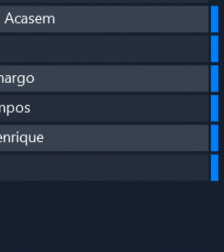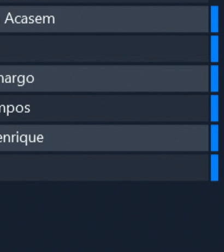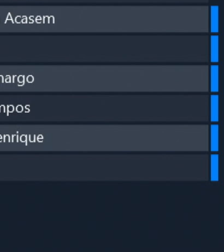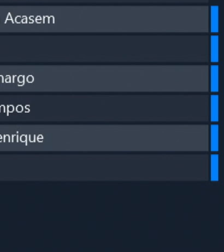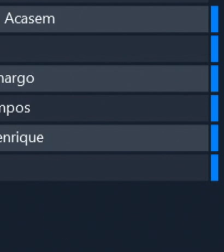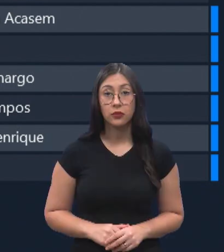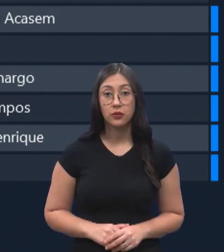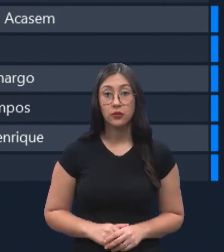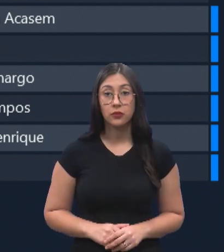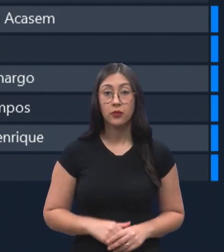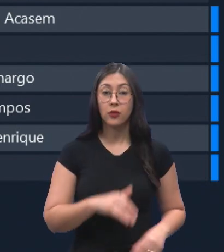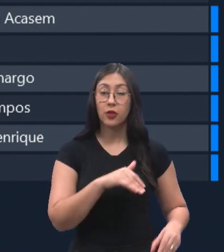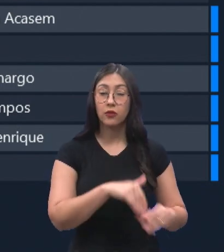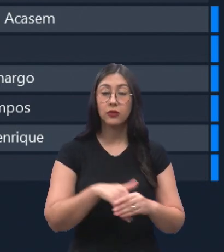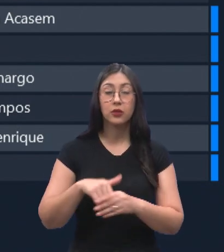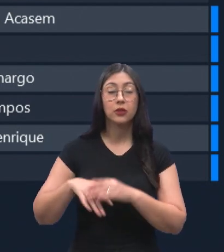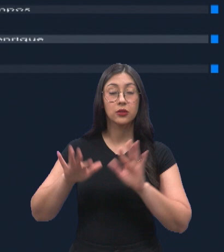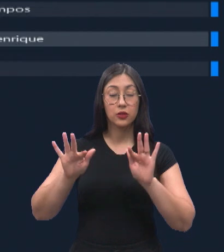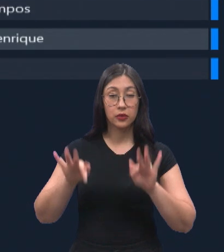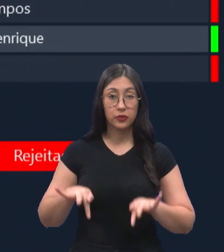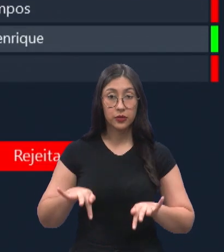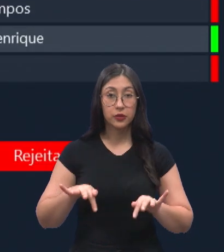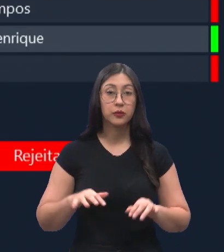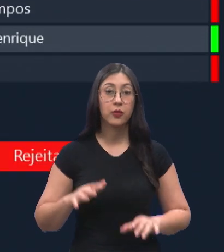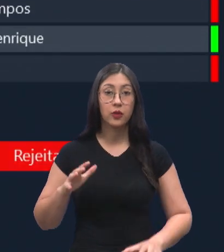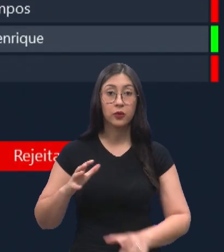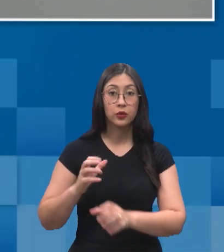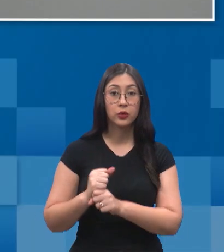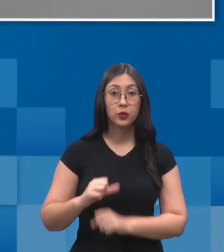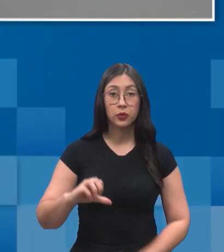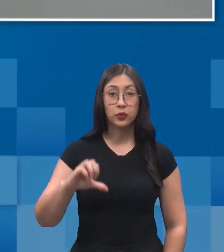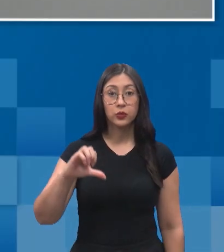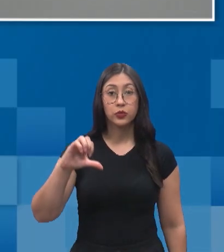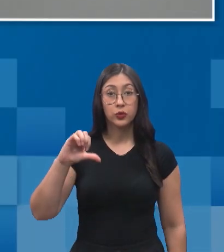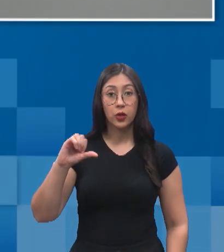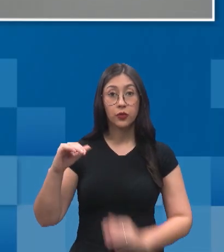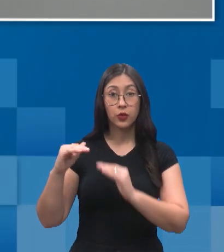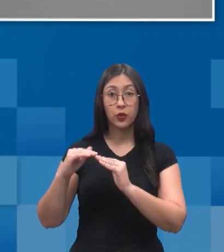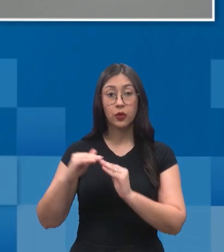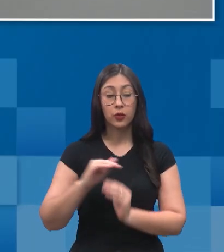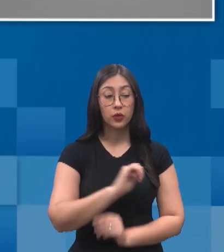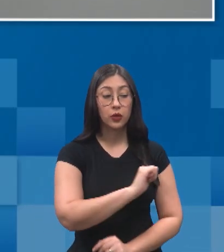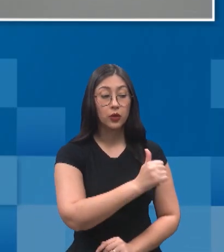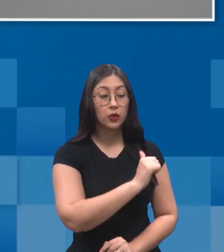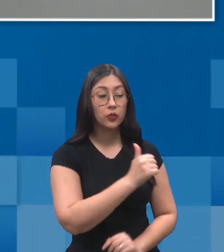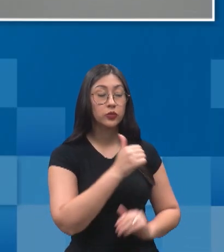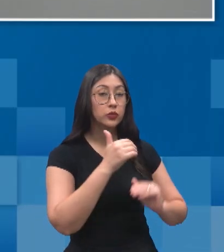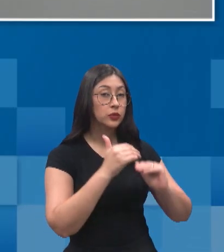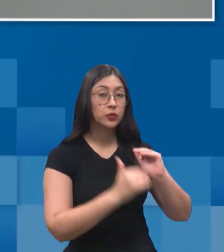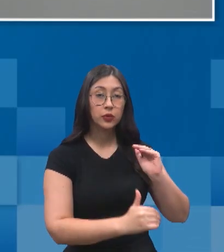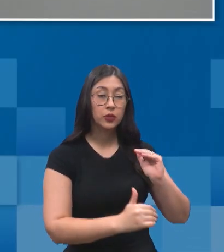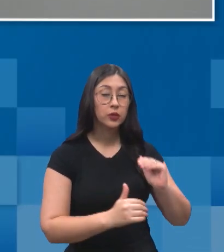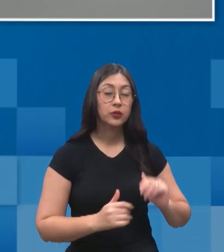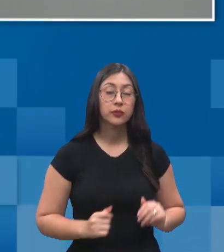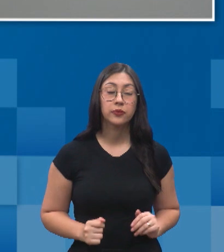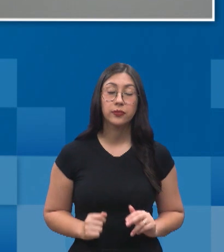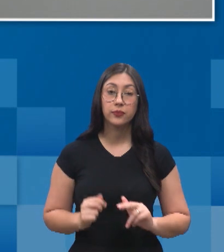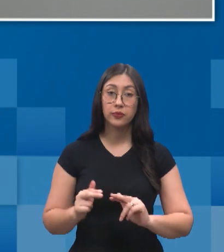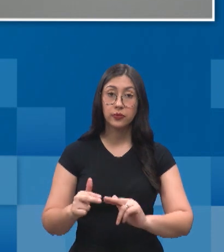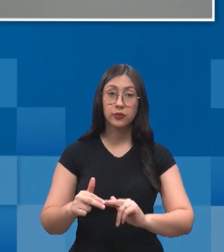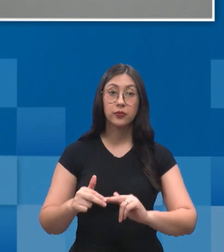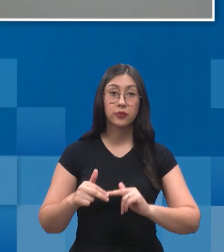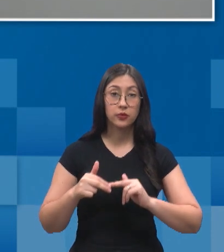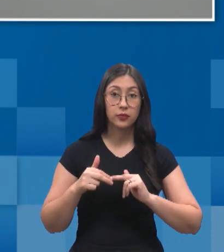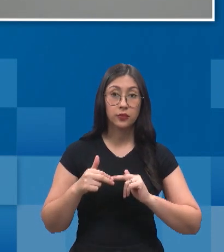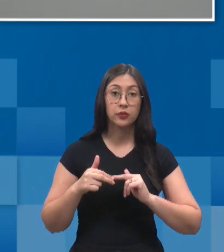Encerrada a votação. 9 votos favoráveis, 11 votos contrários. Com 9 votos favoráveis, 11